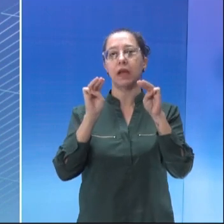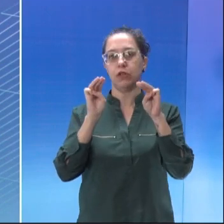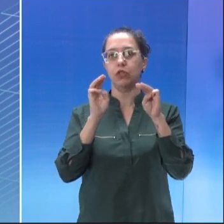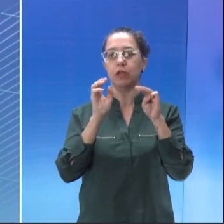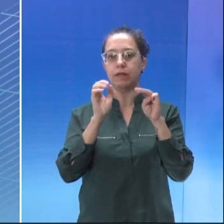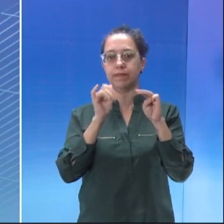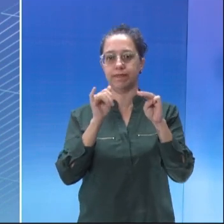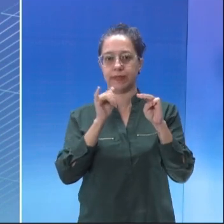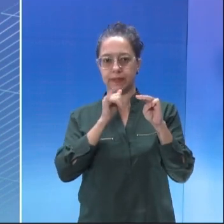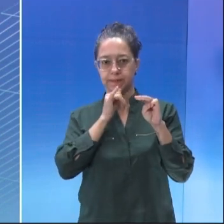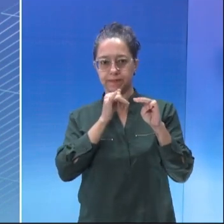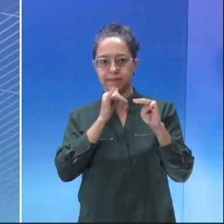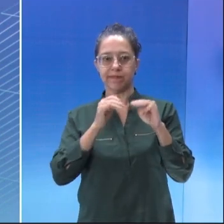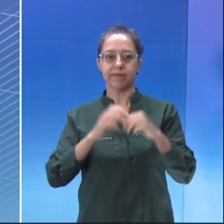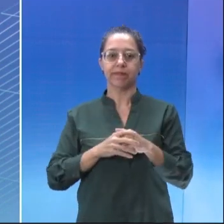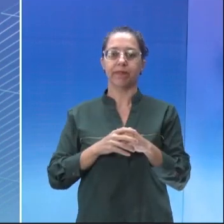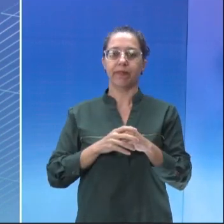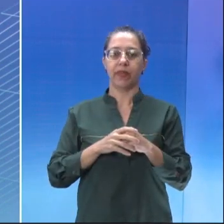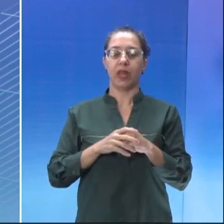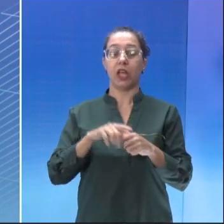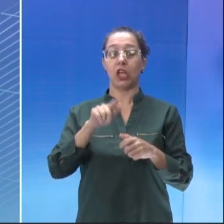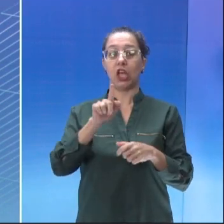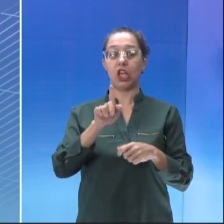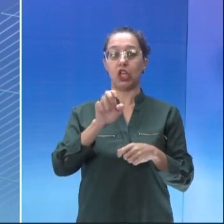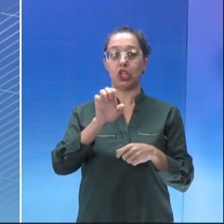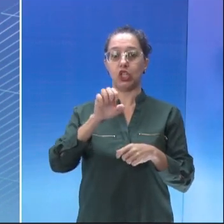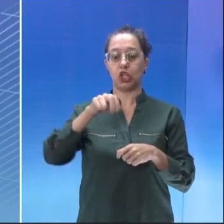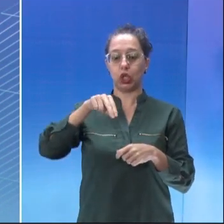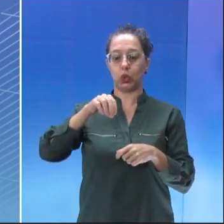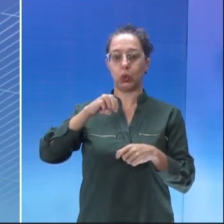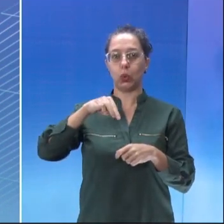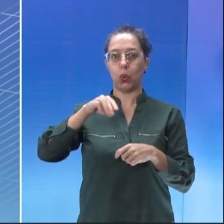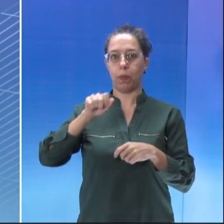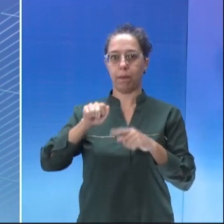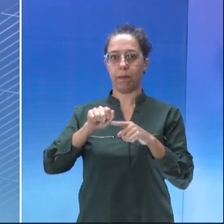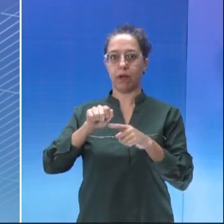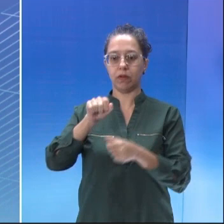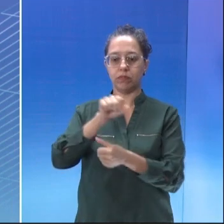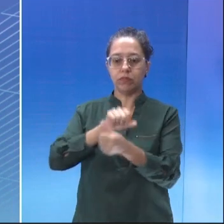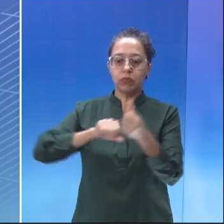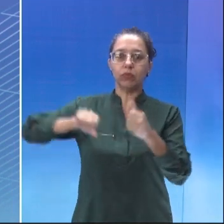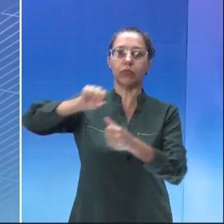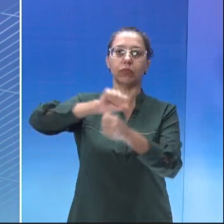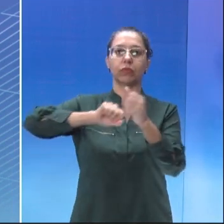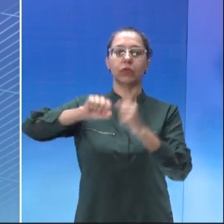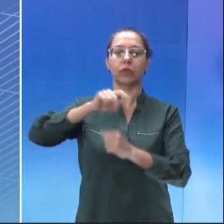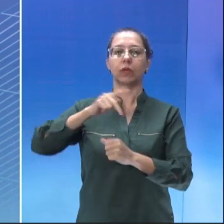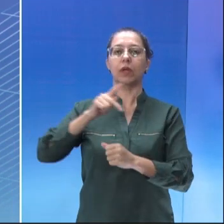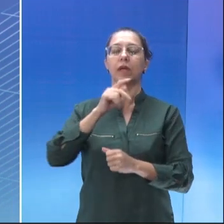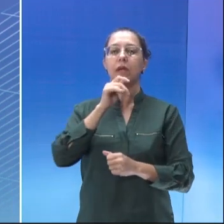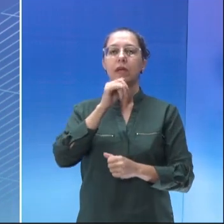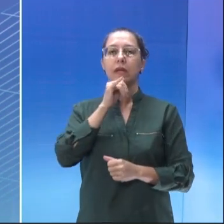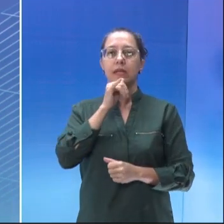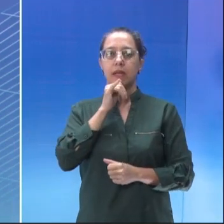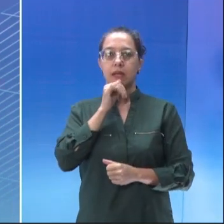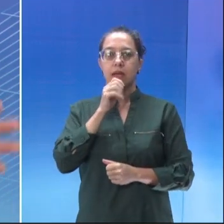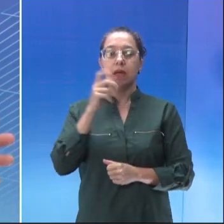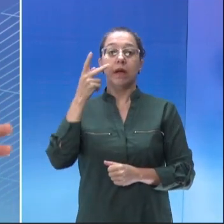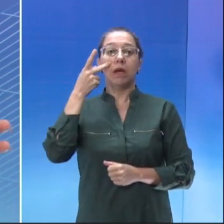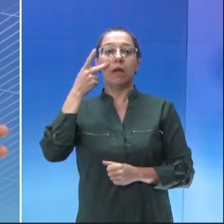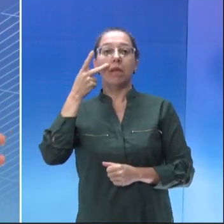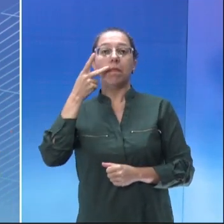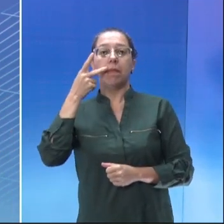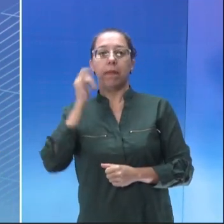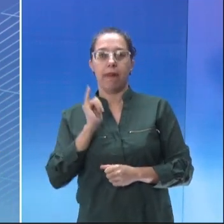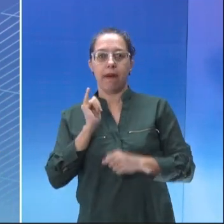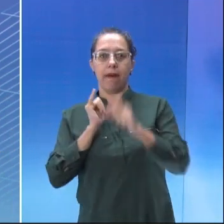genoma. Essa mensagem, ela vai codificar as proteínas. Por exemplo, se seu pai tem olho